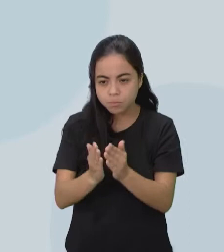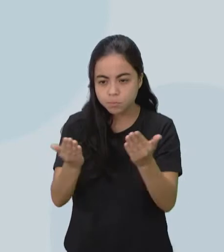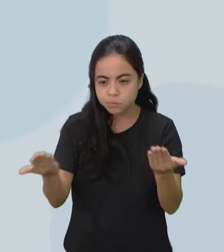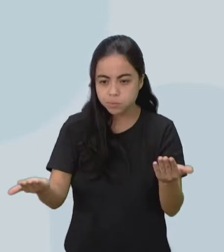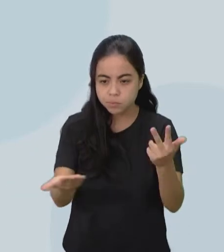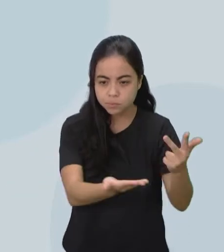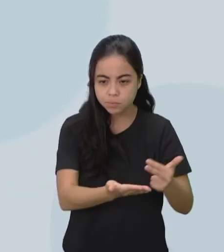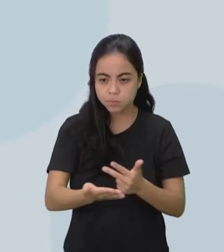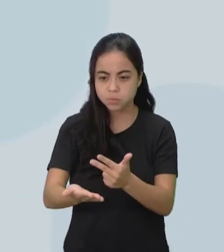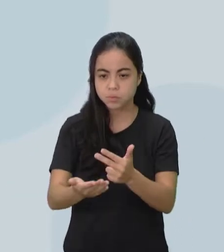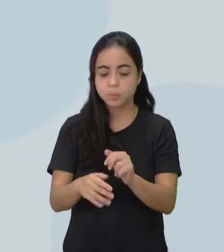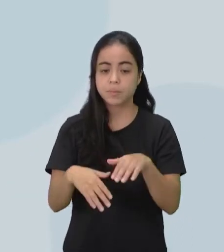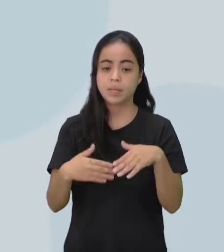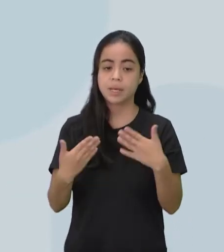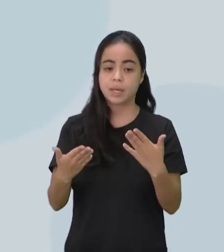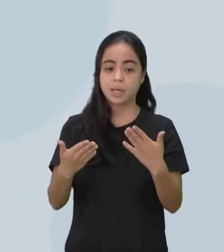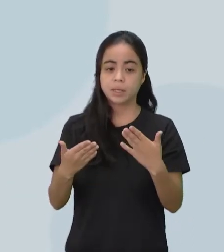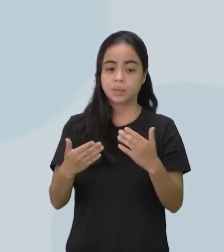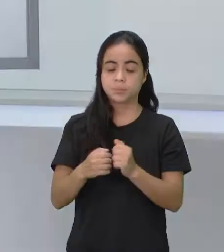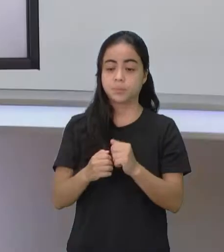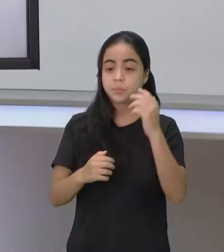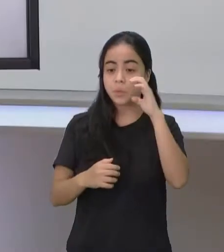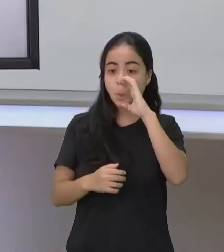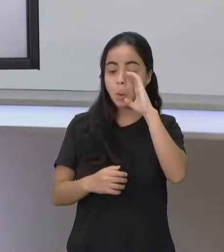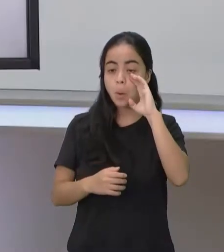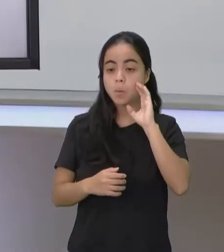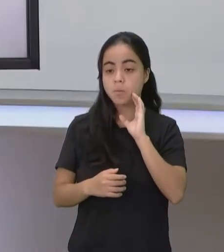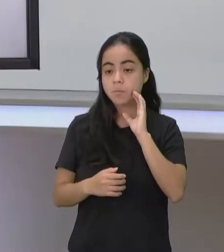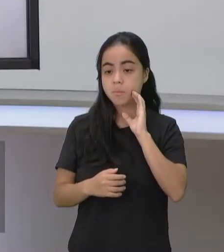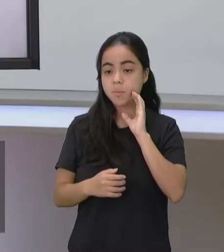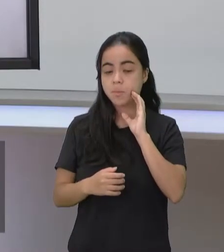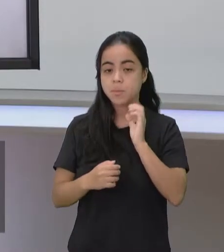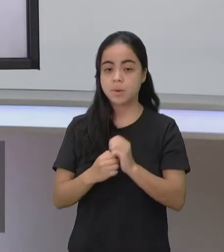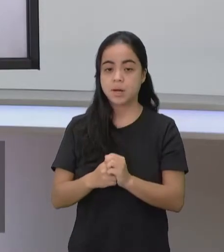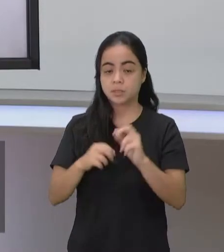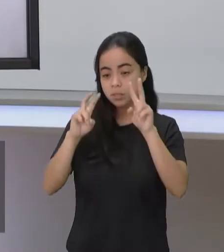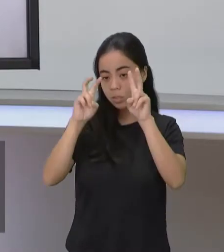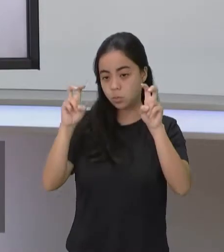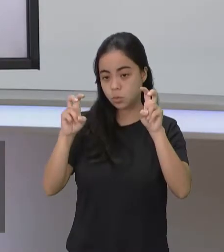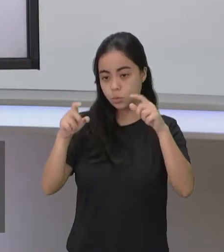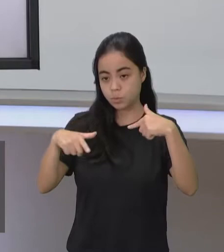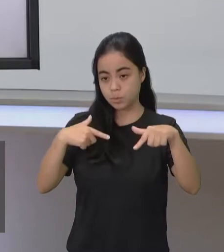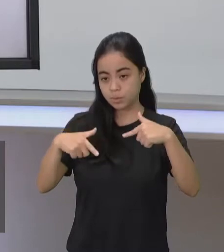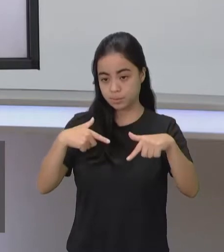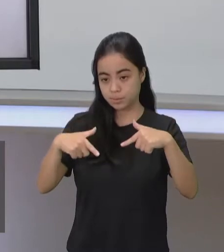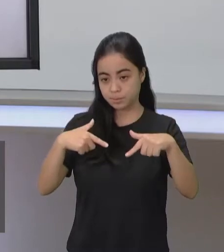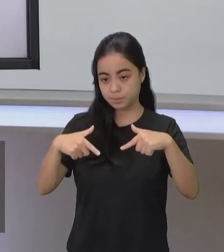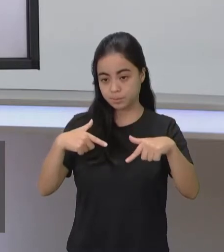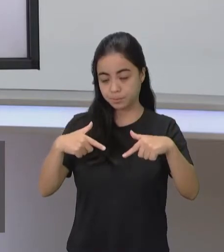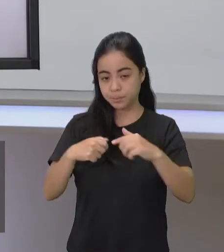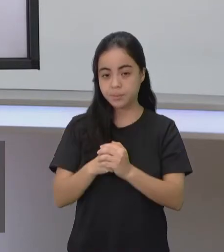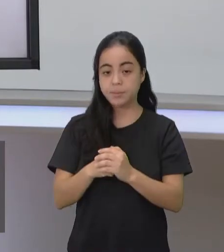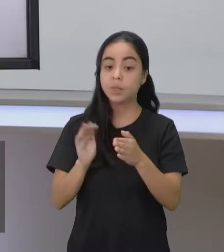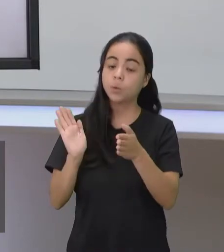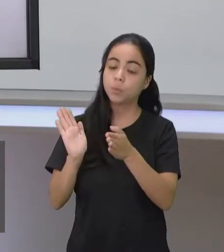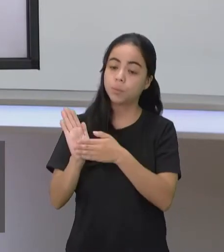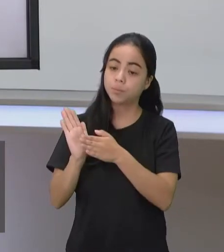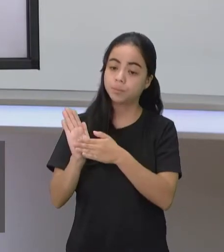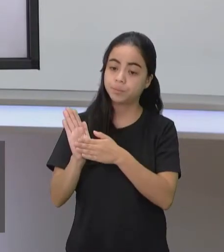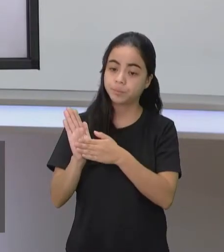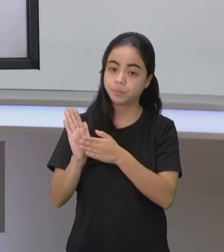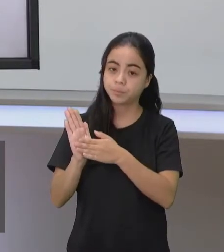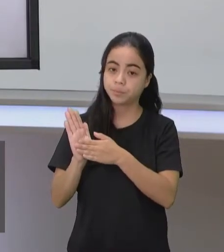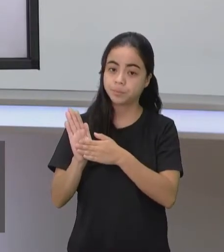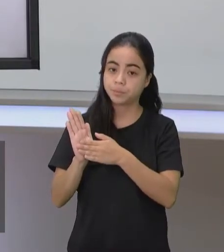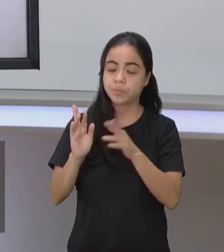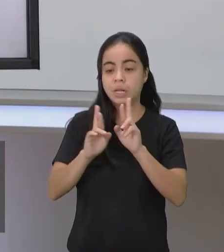Então, esse texto do Marx, ele vai falar, na verdade, sobre trabalho, né? Ele é um texto que a proposta dele